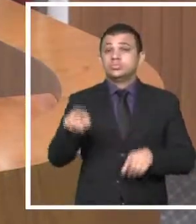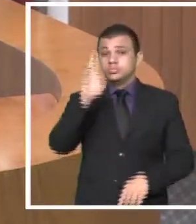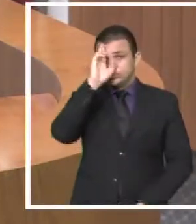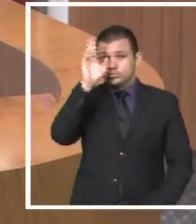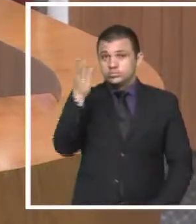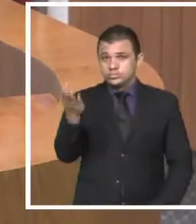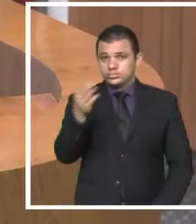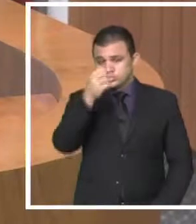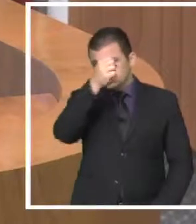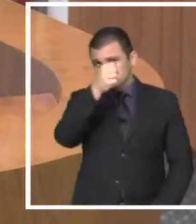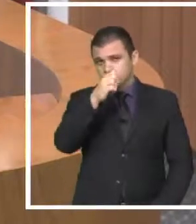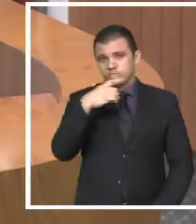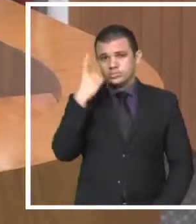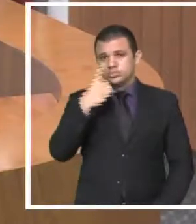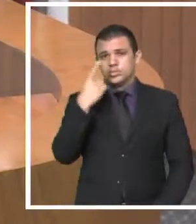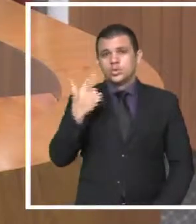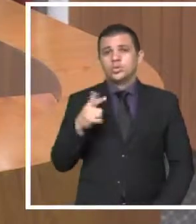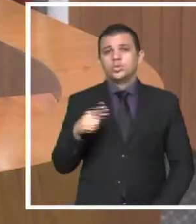tendo argumento técnico,